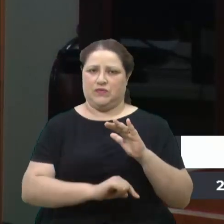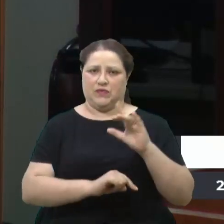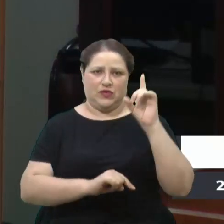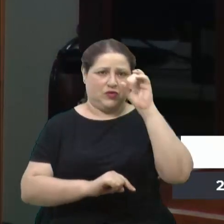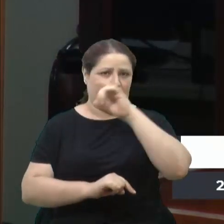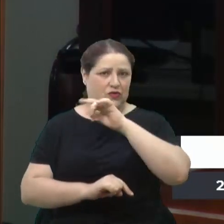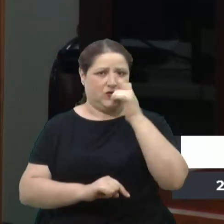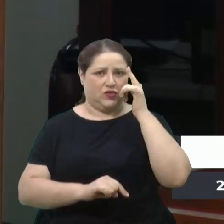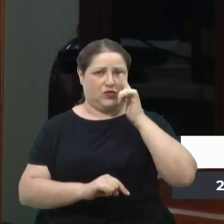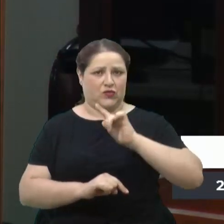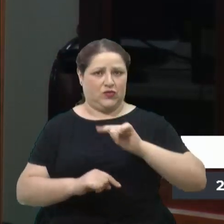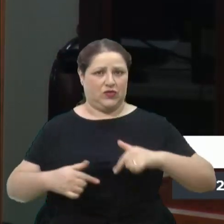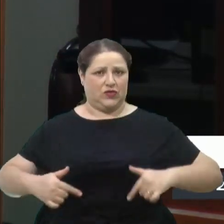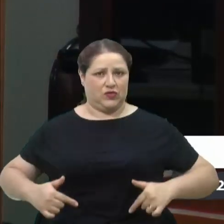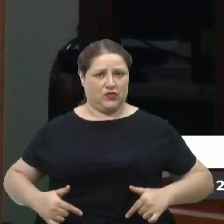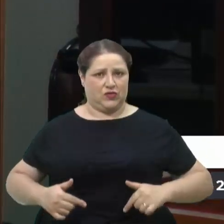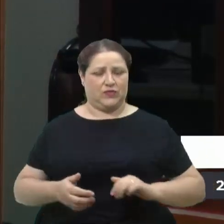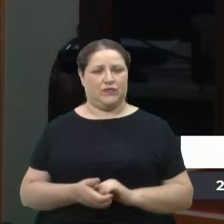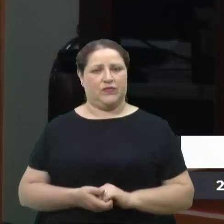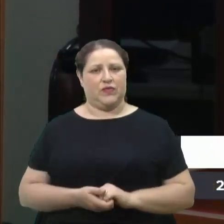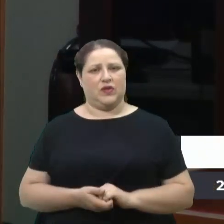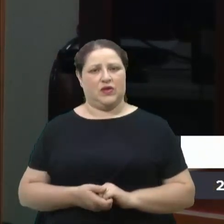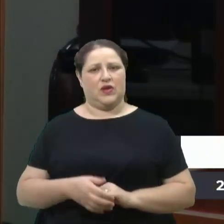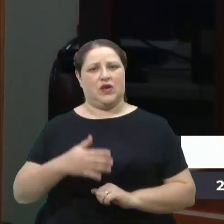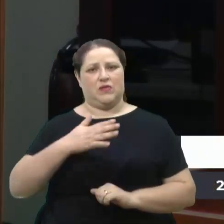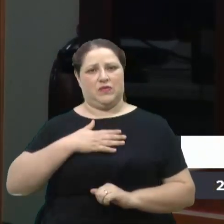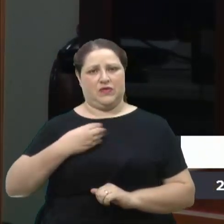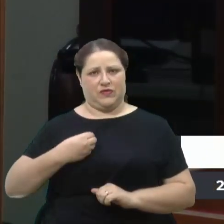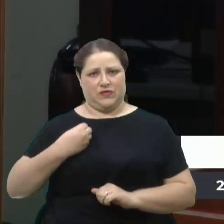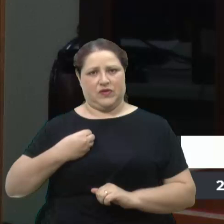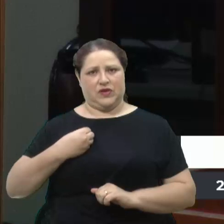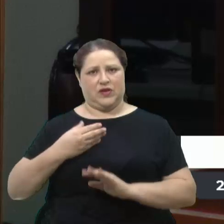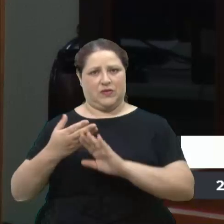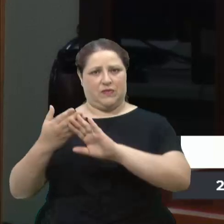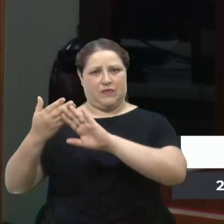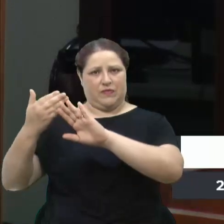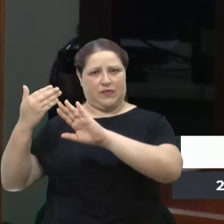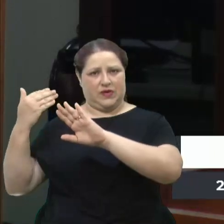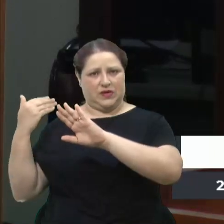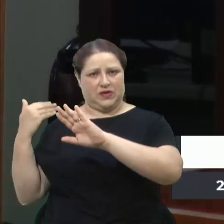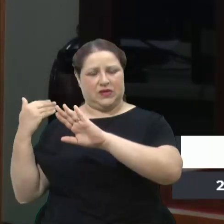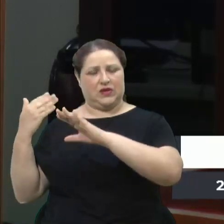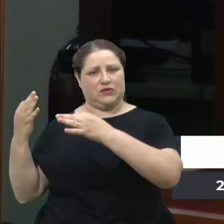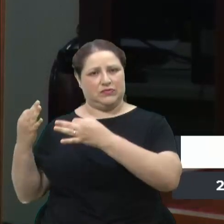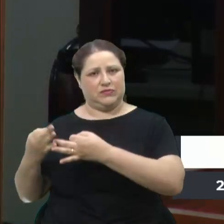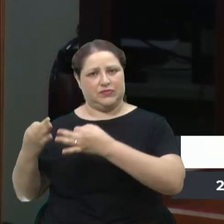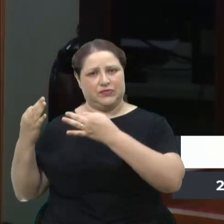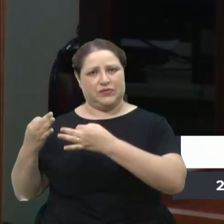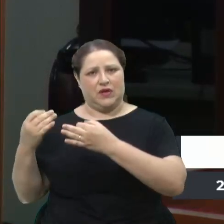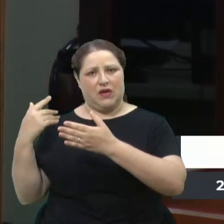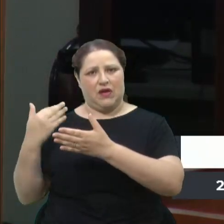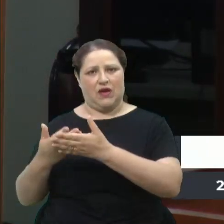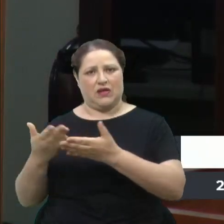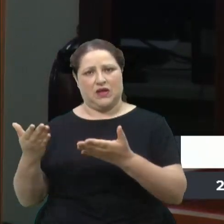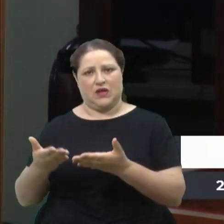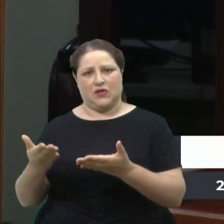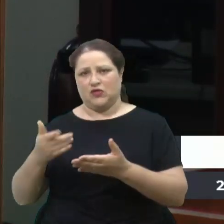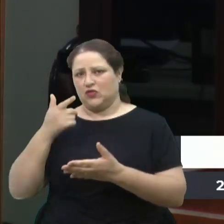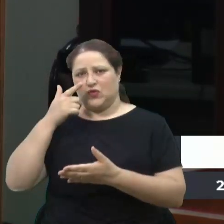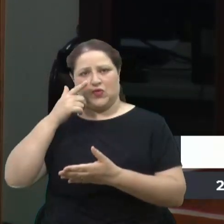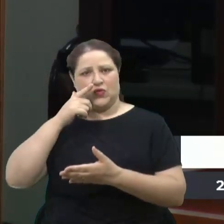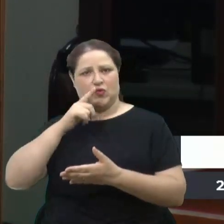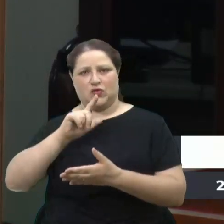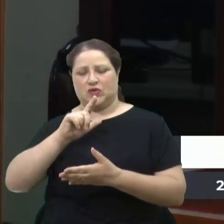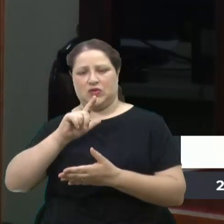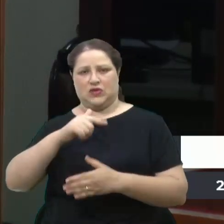conseguir. Eu tenho um passado ilibato e até o presente momento não consegui ainda adquirir o porte de armas. Eu não